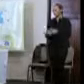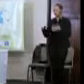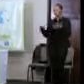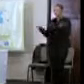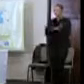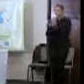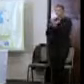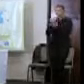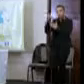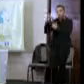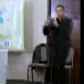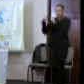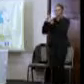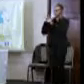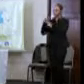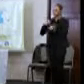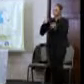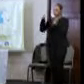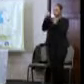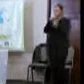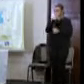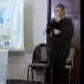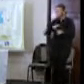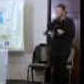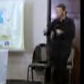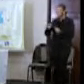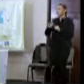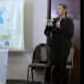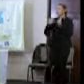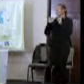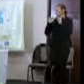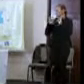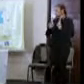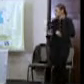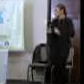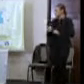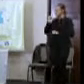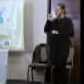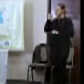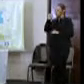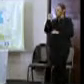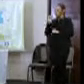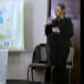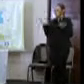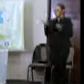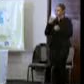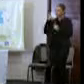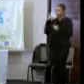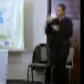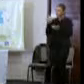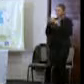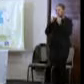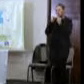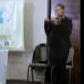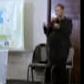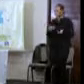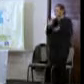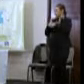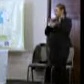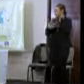Passamos a palavra à vice-presidente do Conselho Nacional dos Direitos da Pessoa com Deficiência, Esther Alves Pacheco Henrique, que dará as boas-vindas.